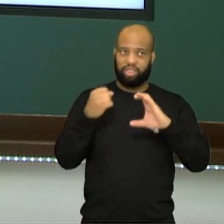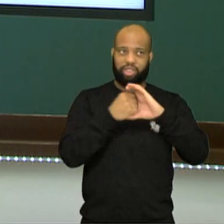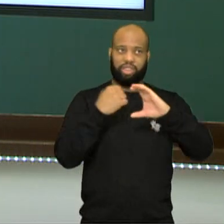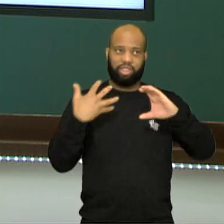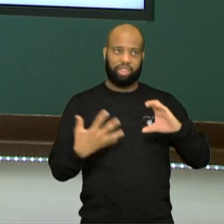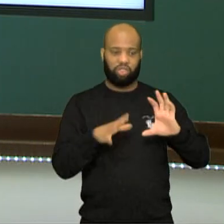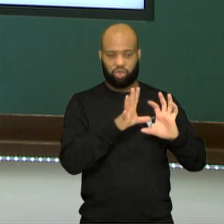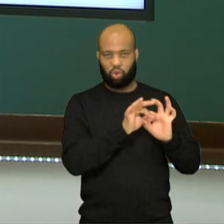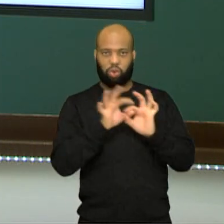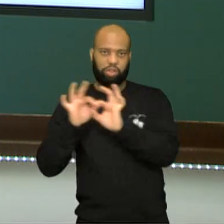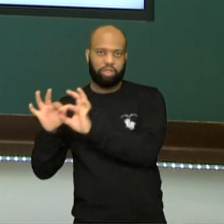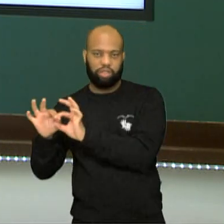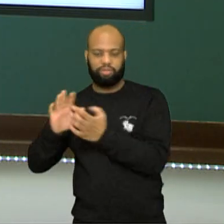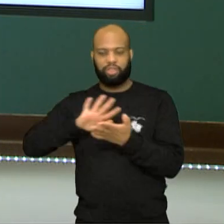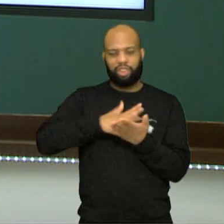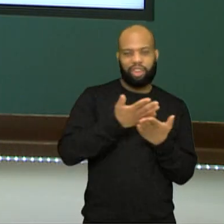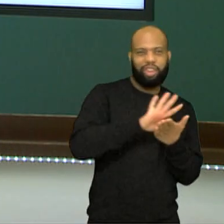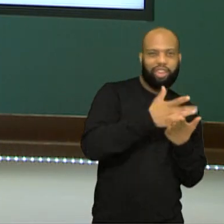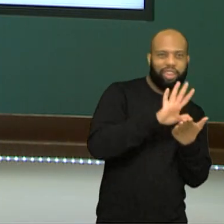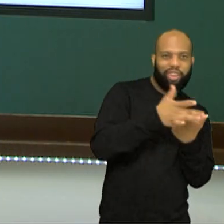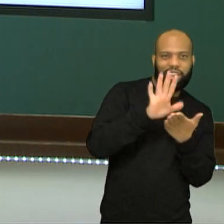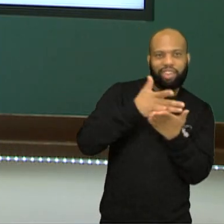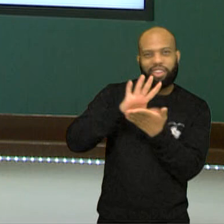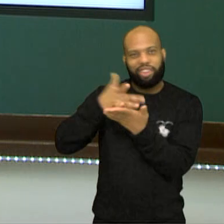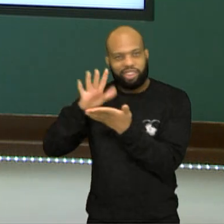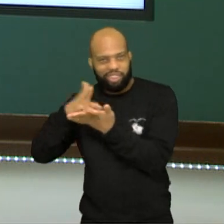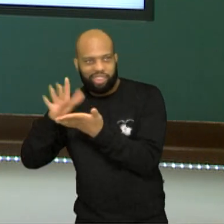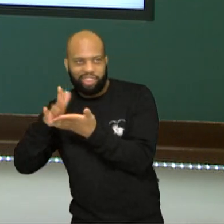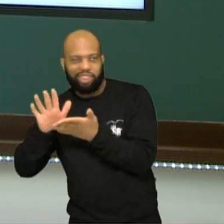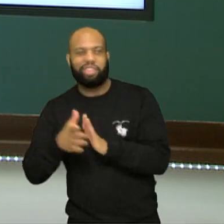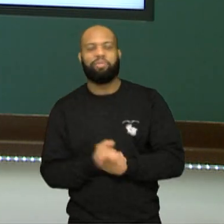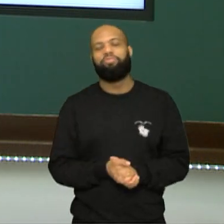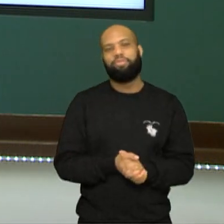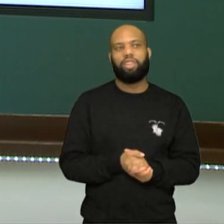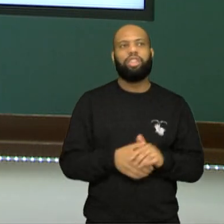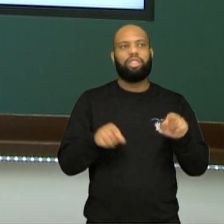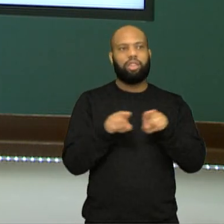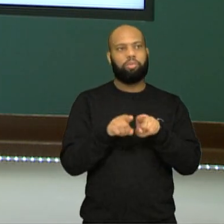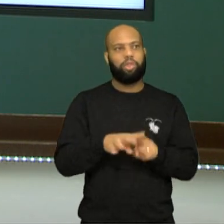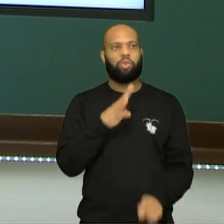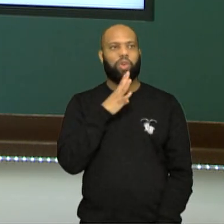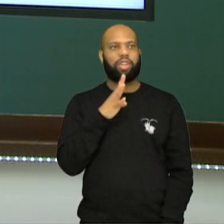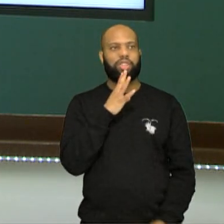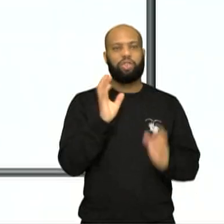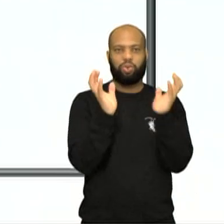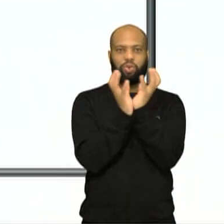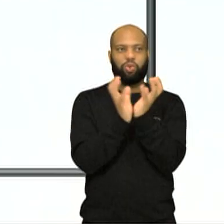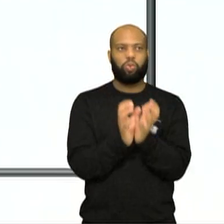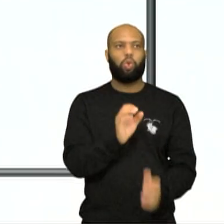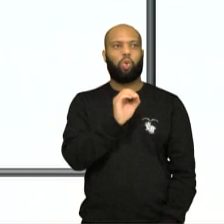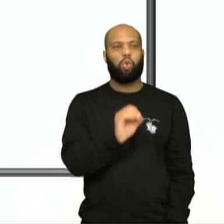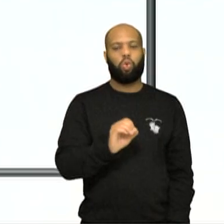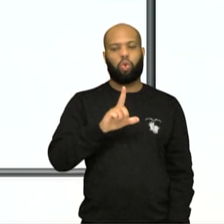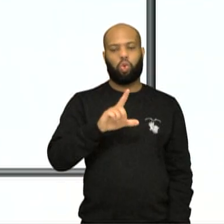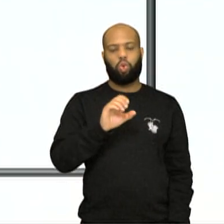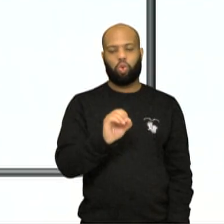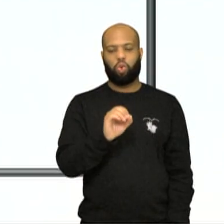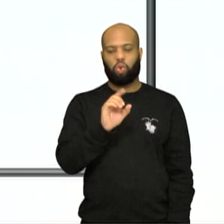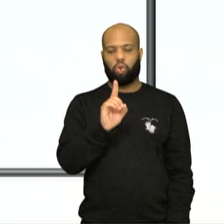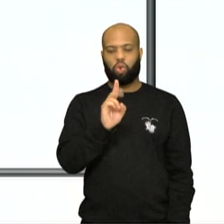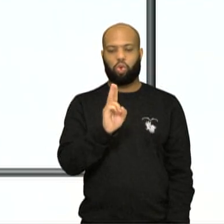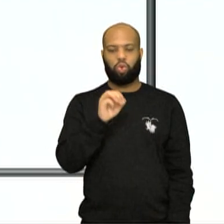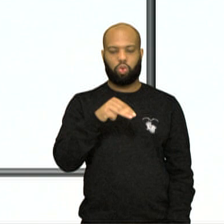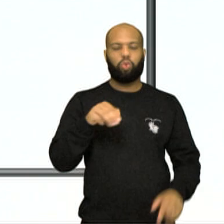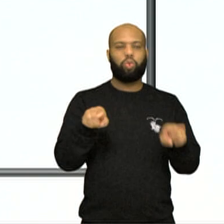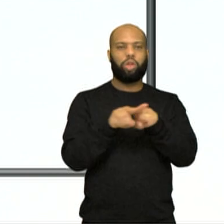contexto histórico do samba. Olha lá da minha terra, olha lá. Conhecer o grupo Olodum, conhecer alguns instrumentos musicais,